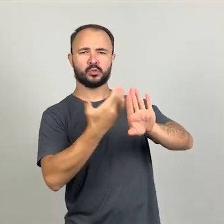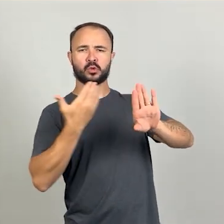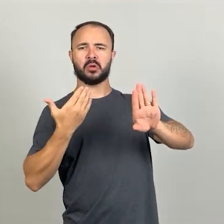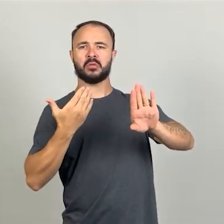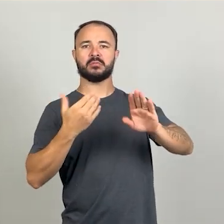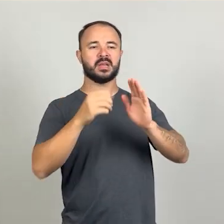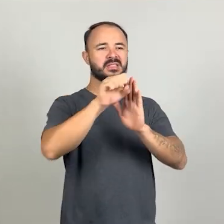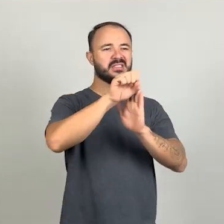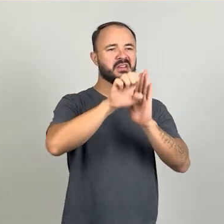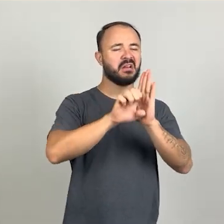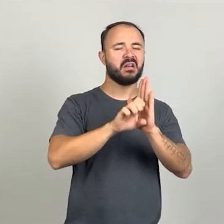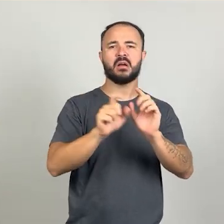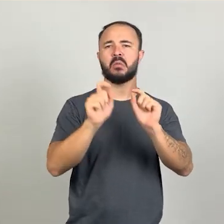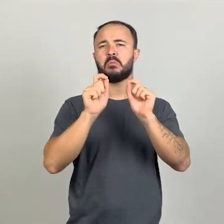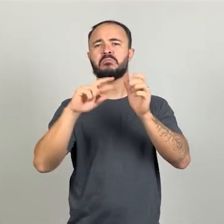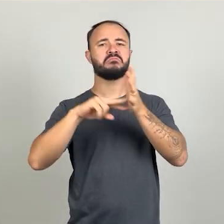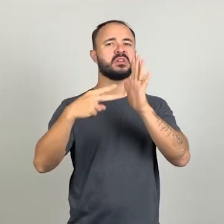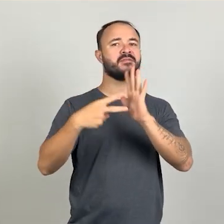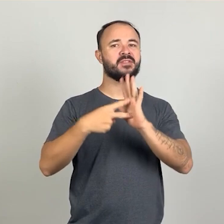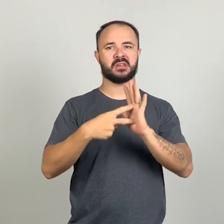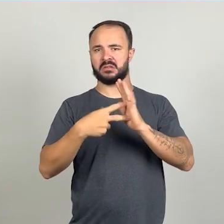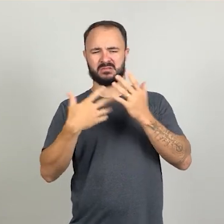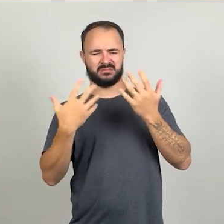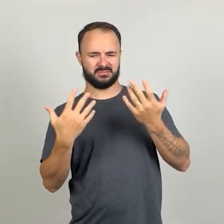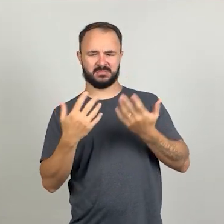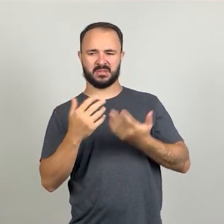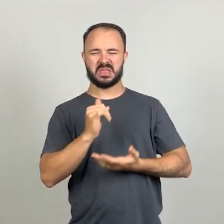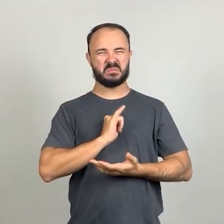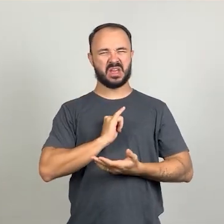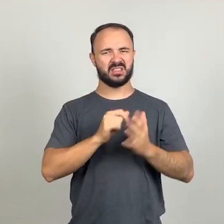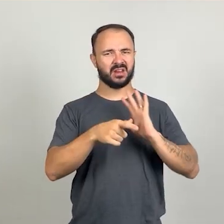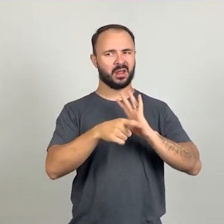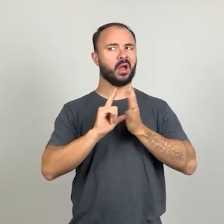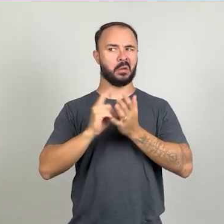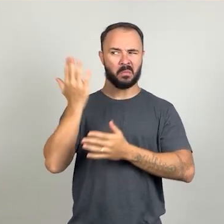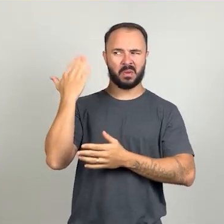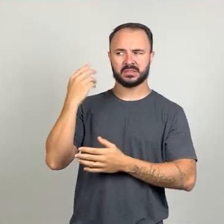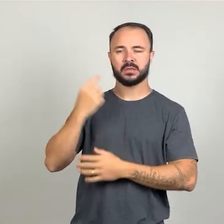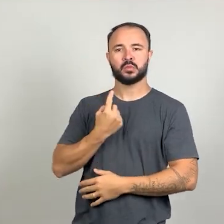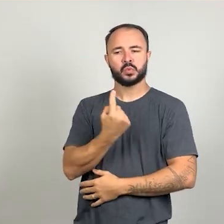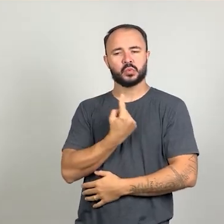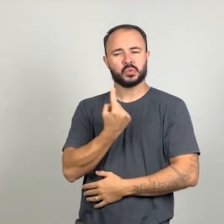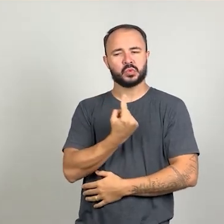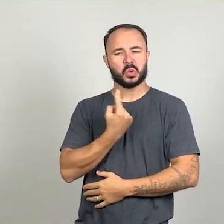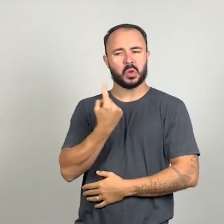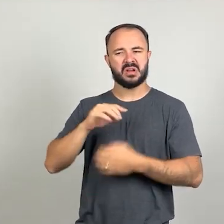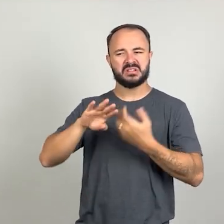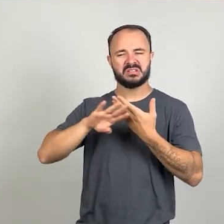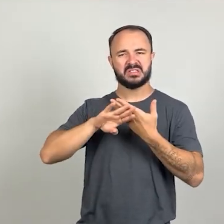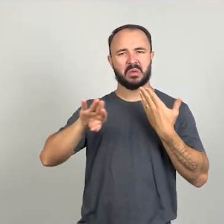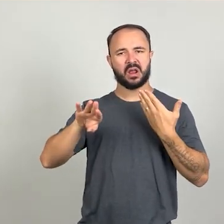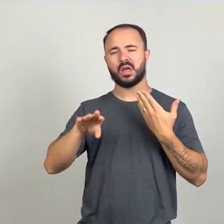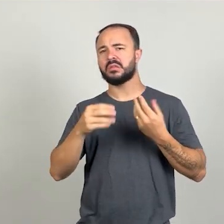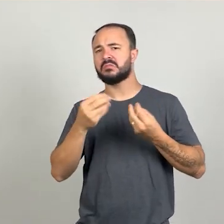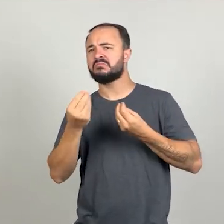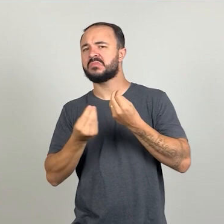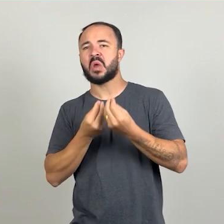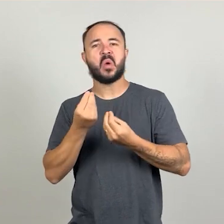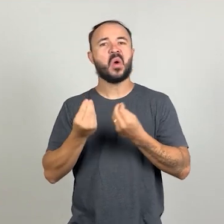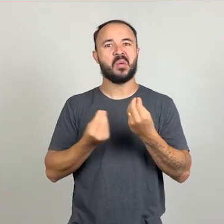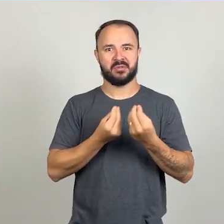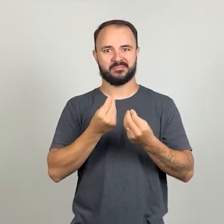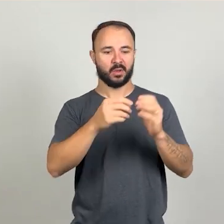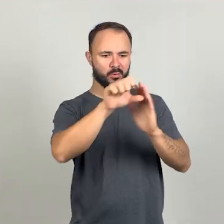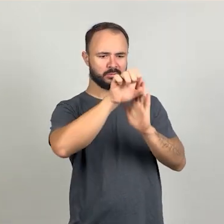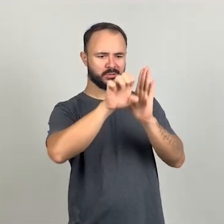Secular. O que significa isso? Imperatriz era isolada? E secular? Vem de quê? Vem de século, né?